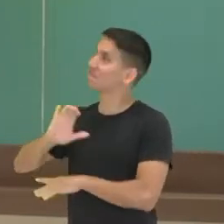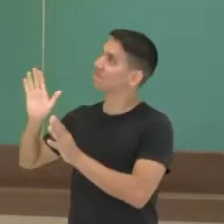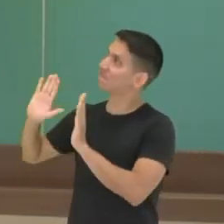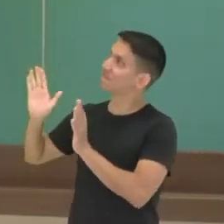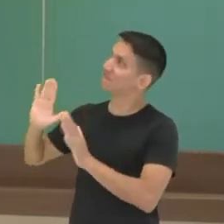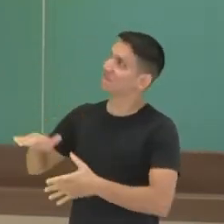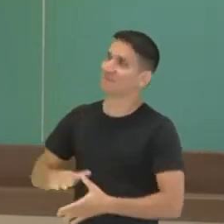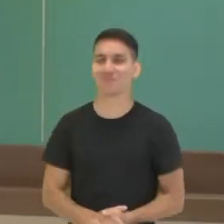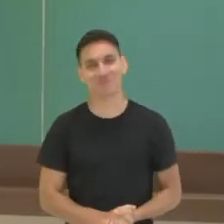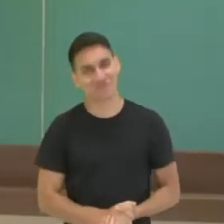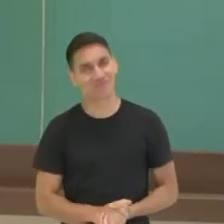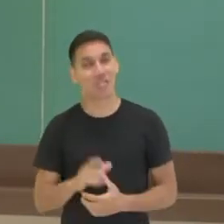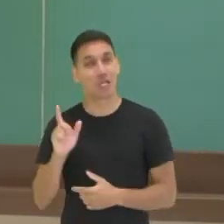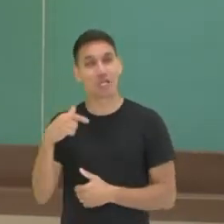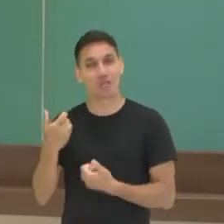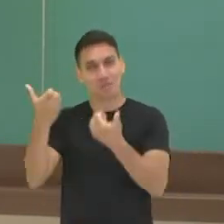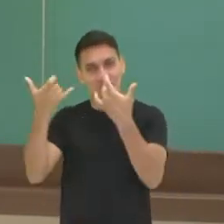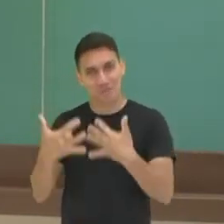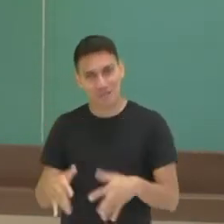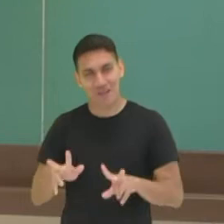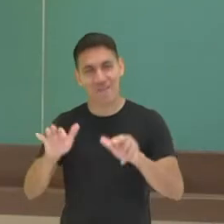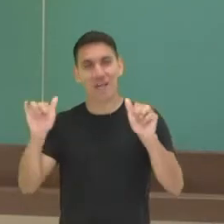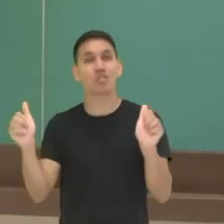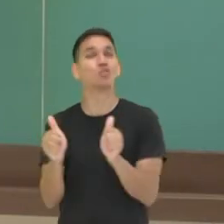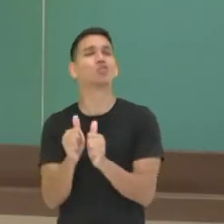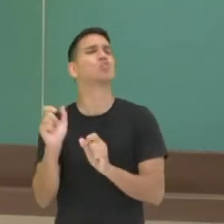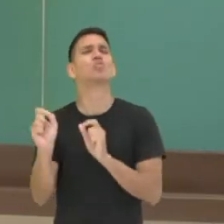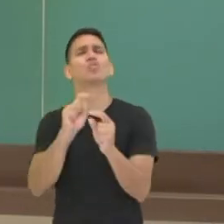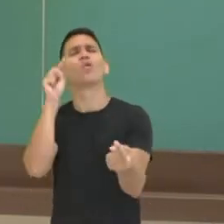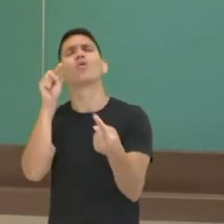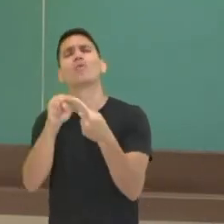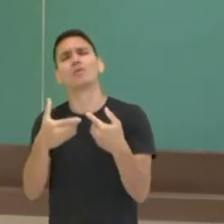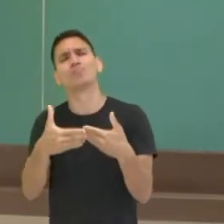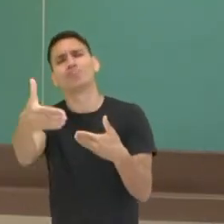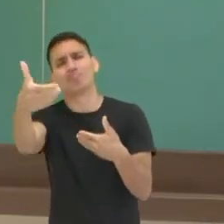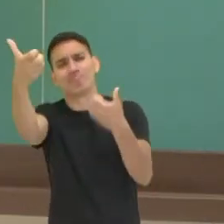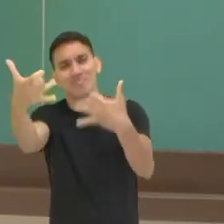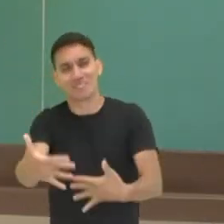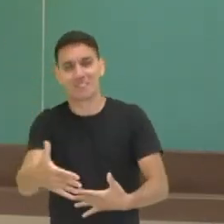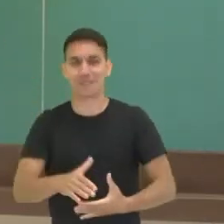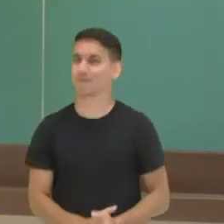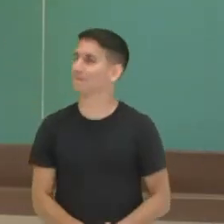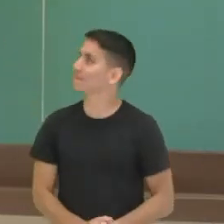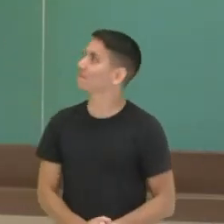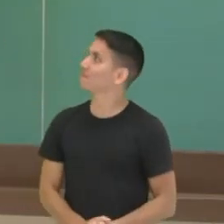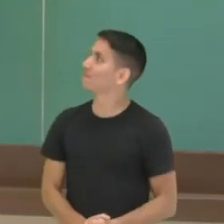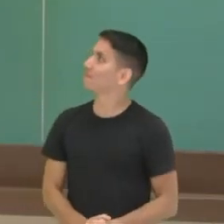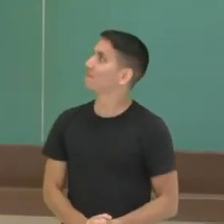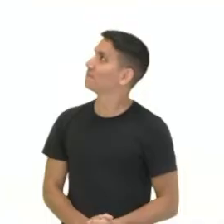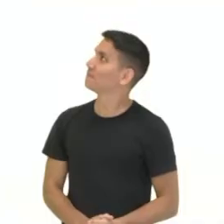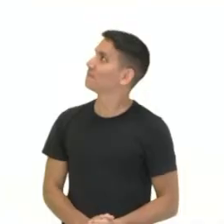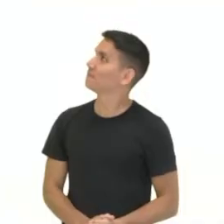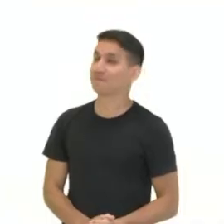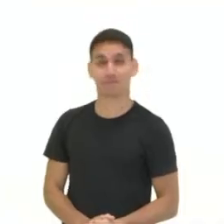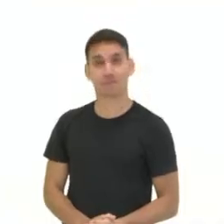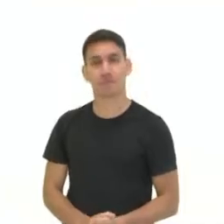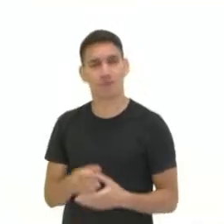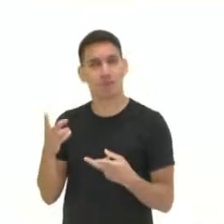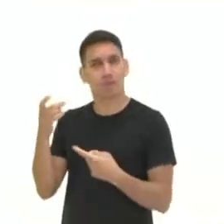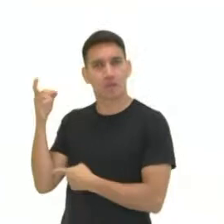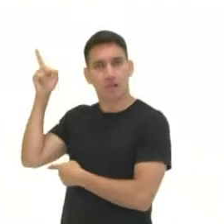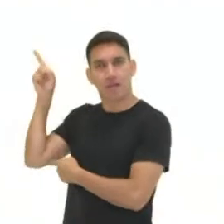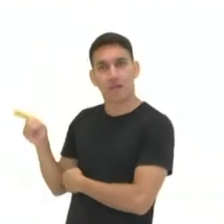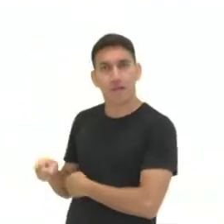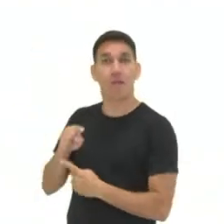Ozion, e vamos ver quais são os nossos objetivos estabelecidos para essa aula. Observem aqui que nós vamos